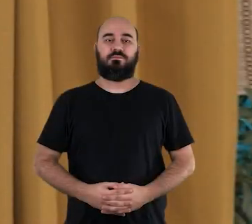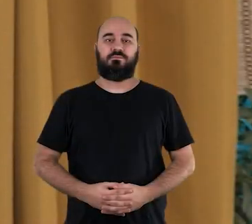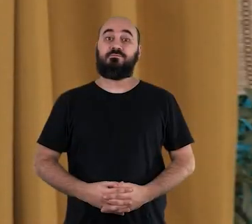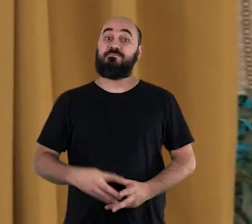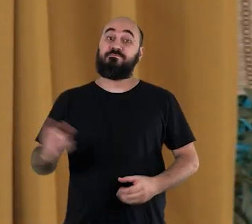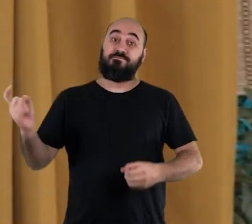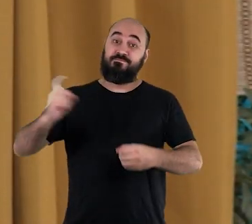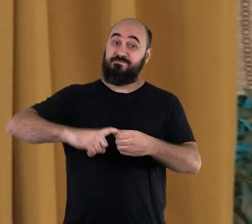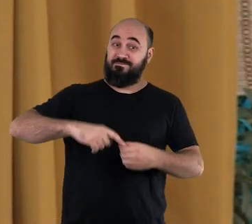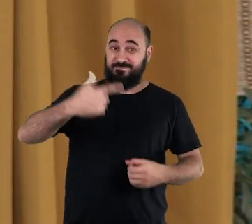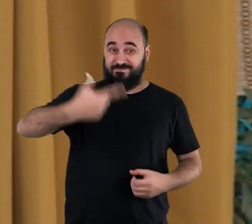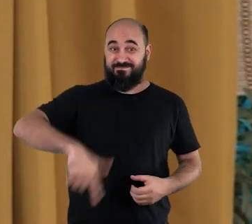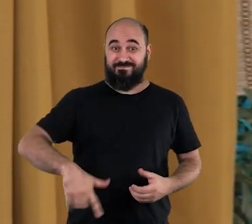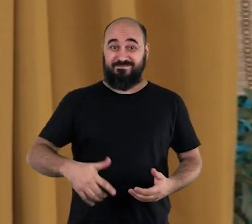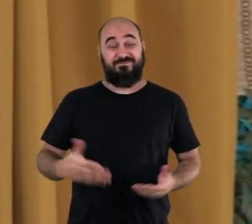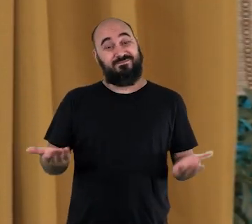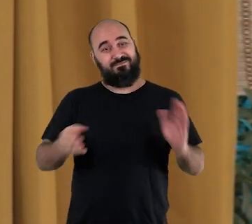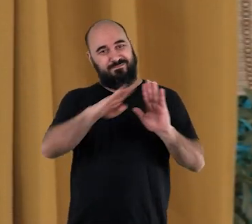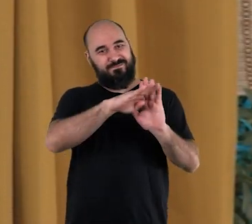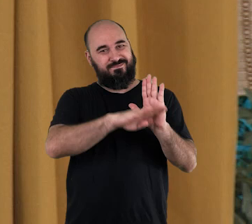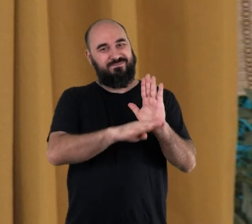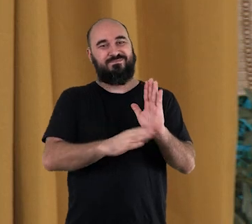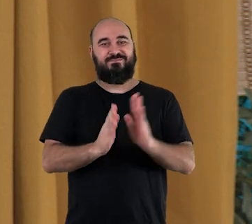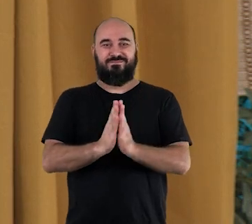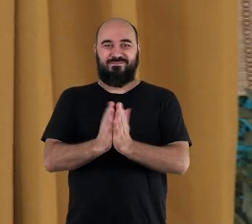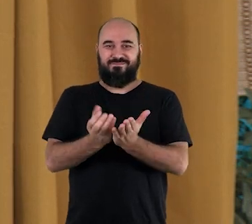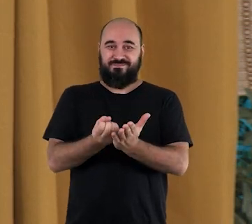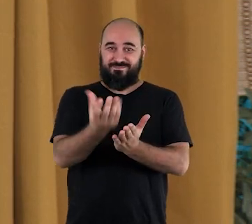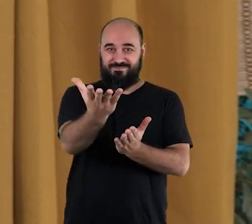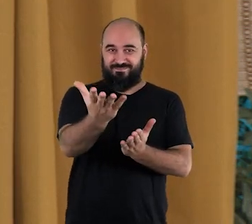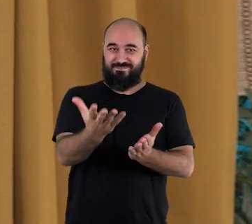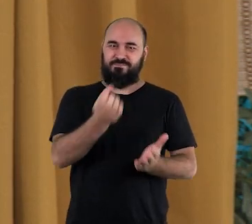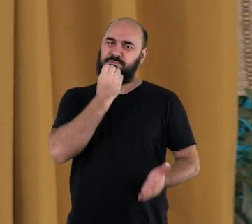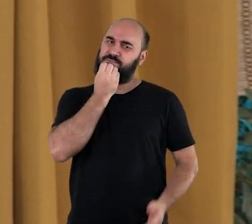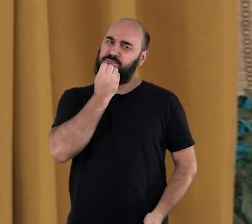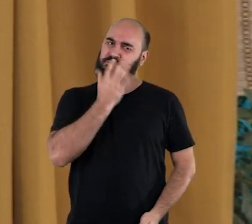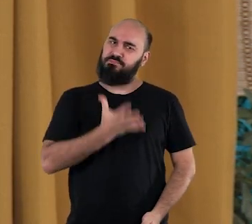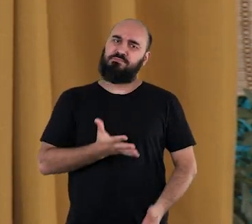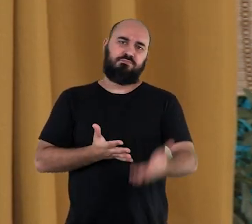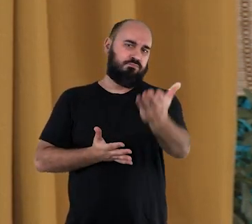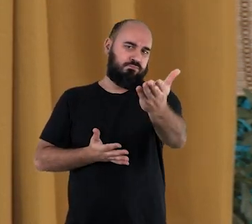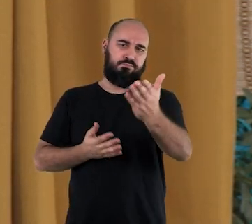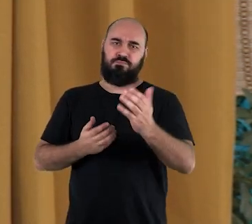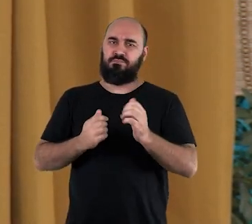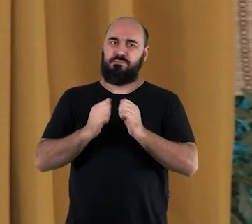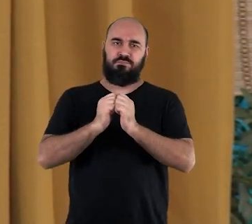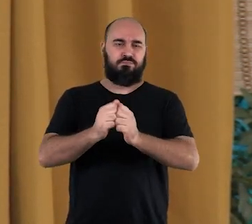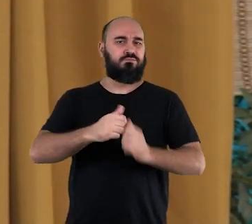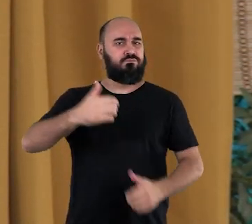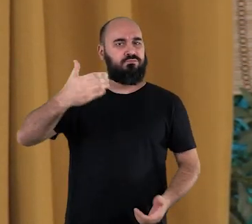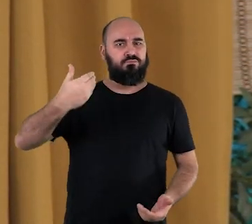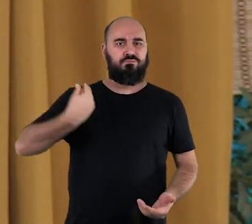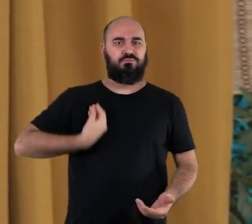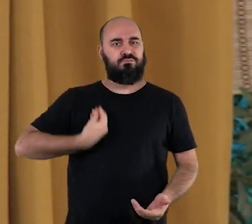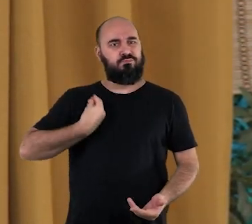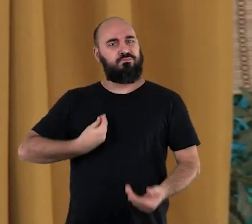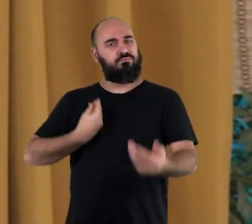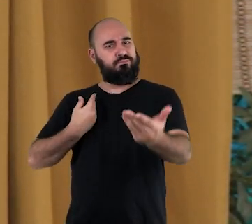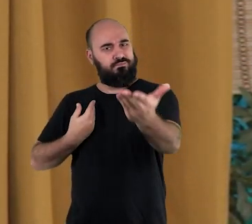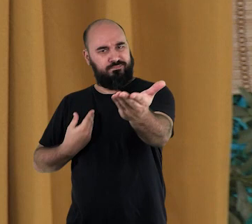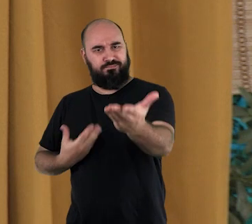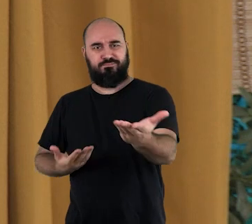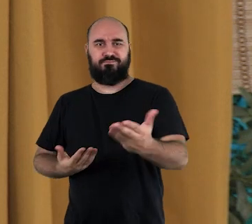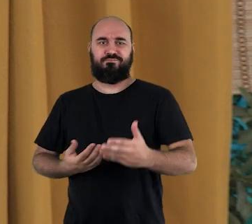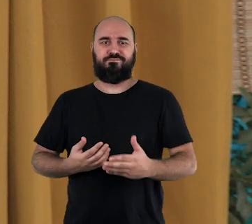Já estamos juntos de novo, esse é o seu programa A Voz da Profecia e que bom estar em sua presença nesse momento